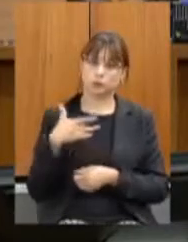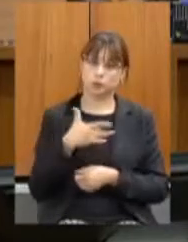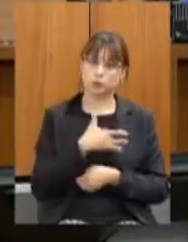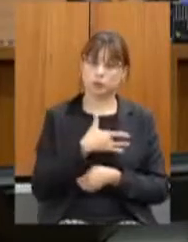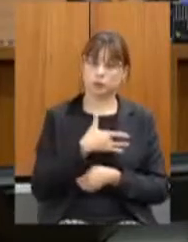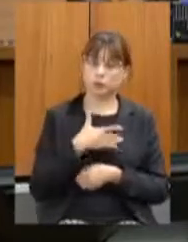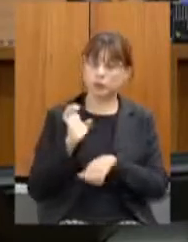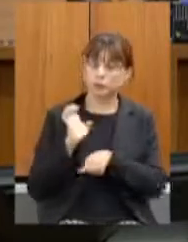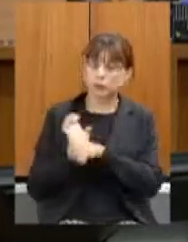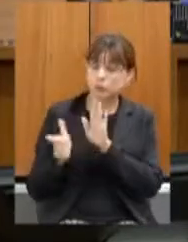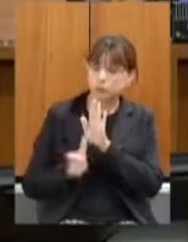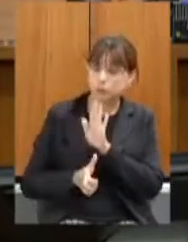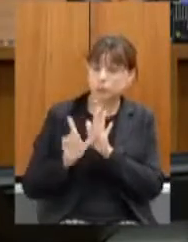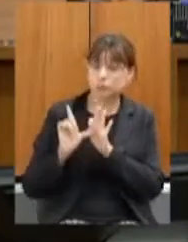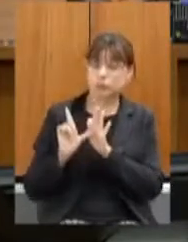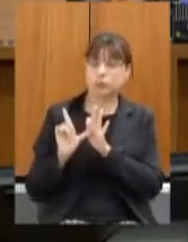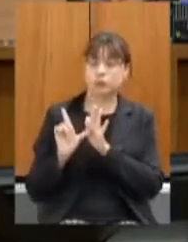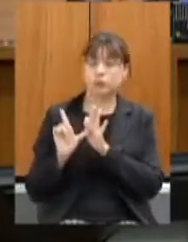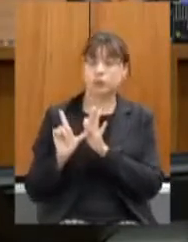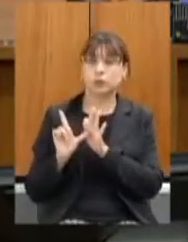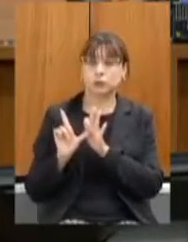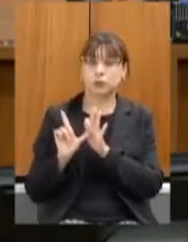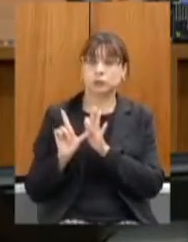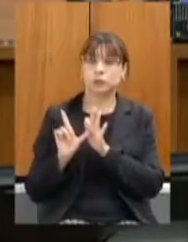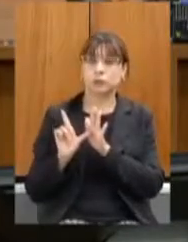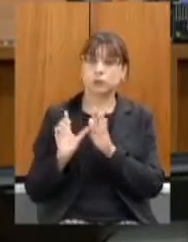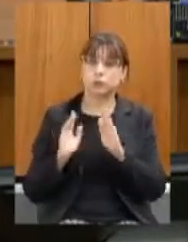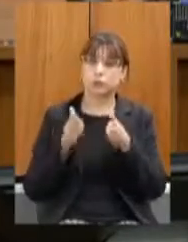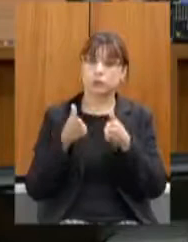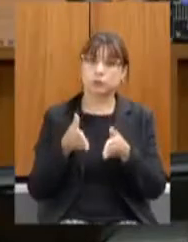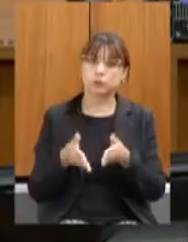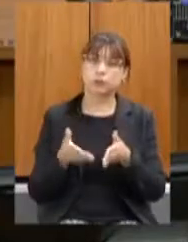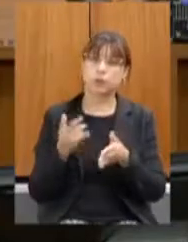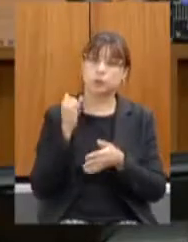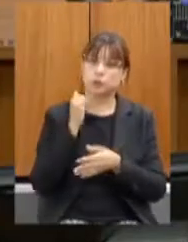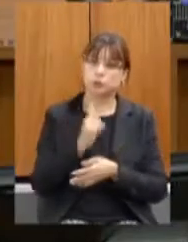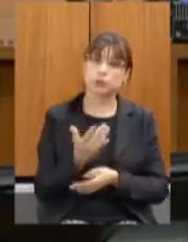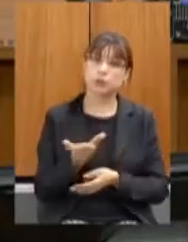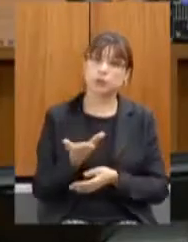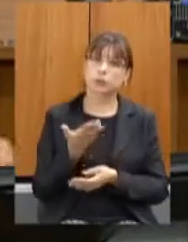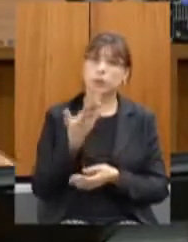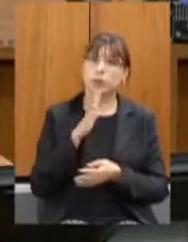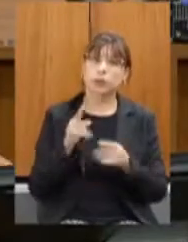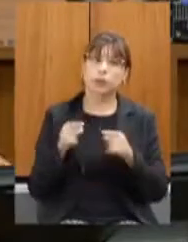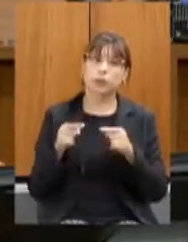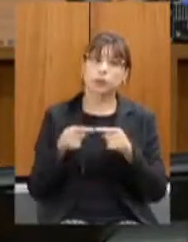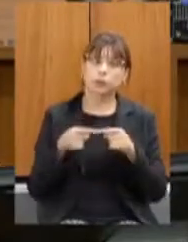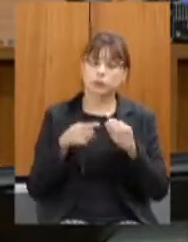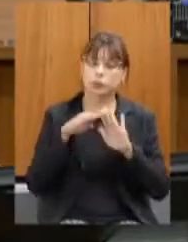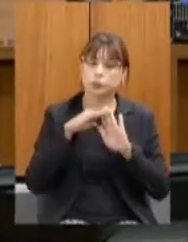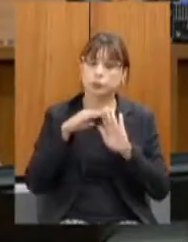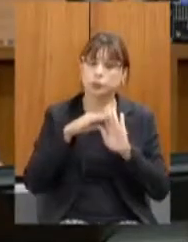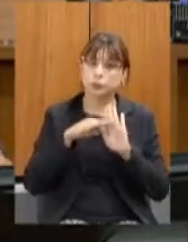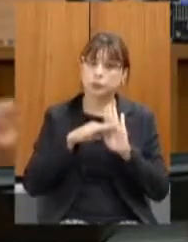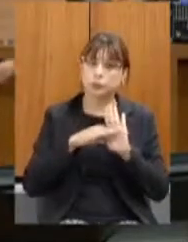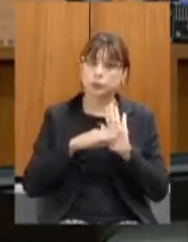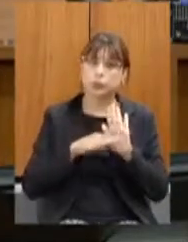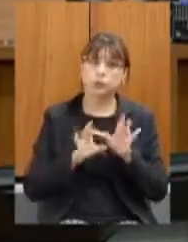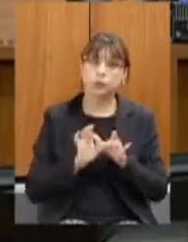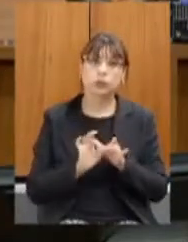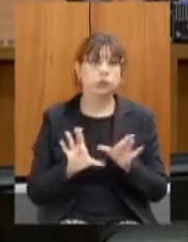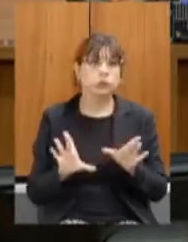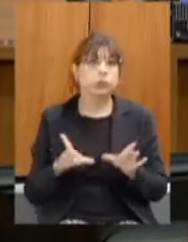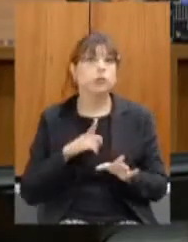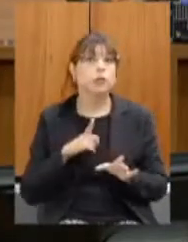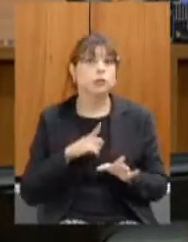previamente a destinação divulgará a relação dos itens disponíveis e os